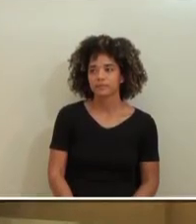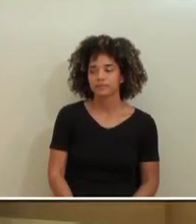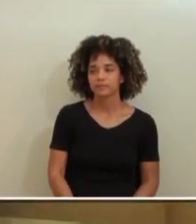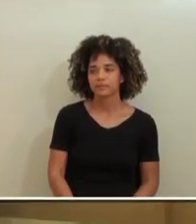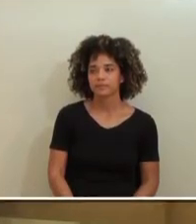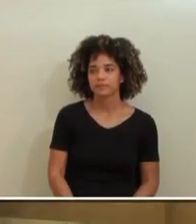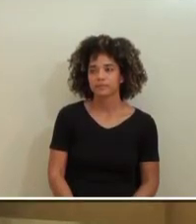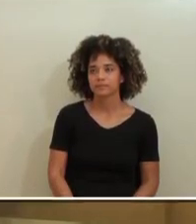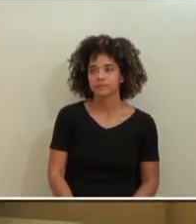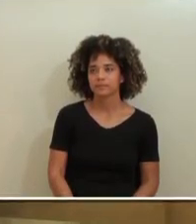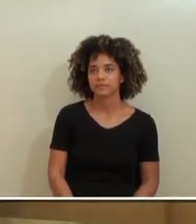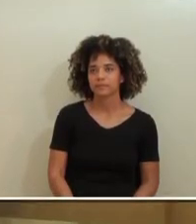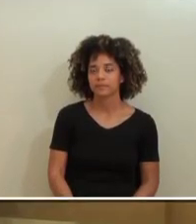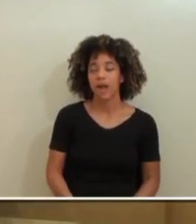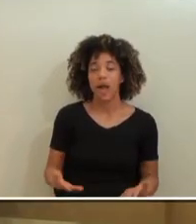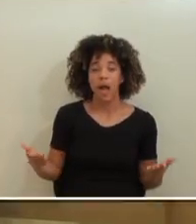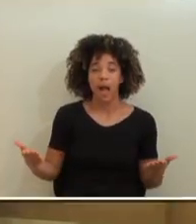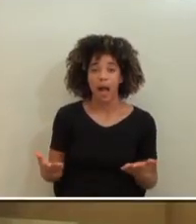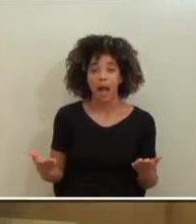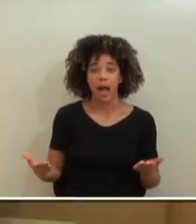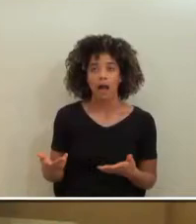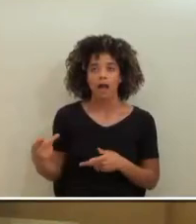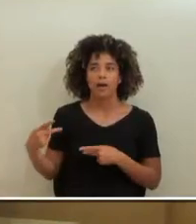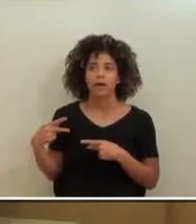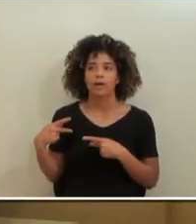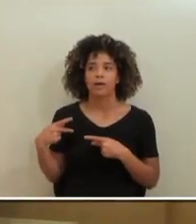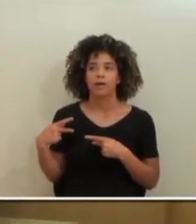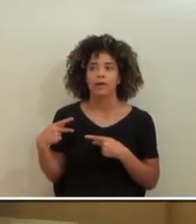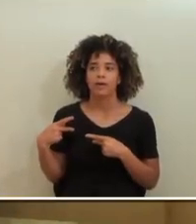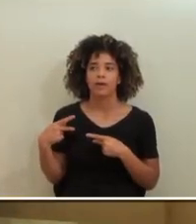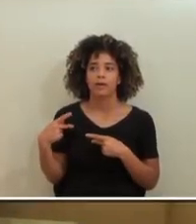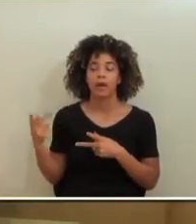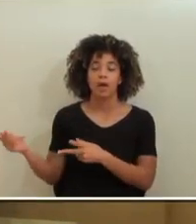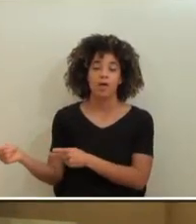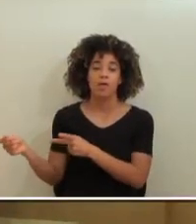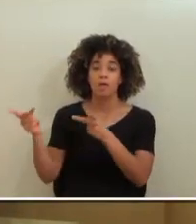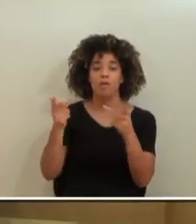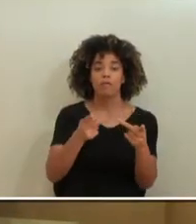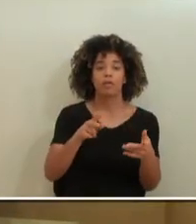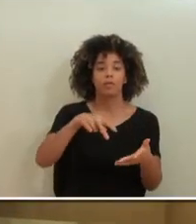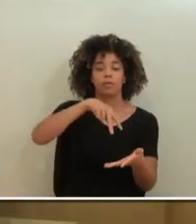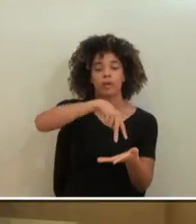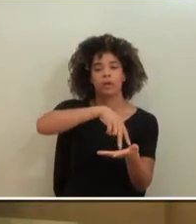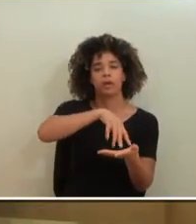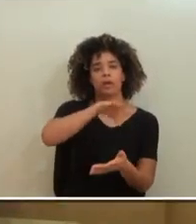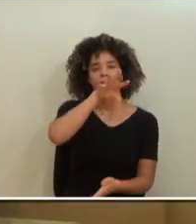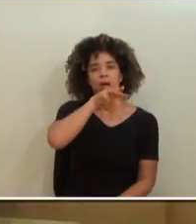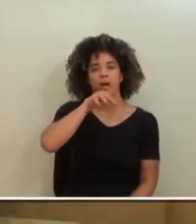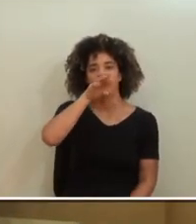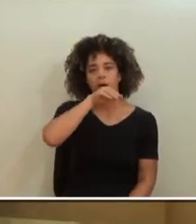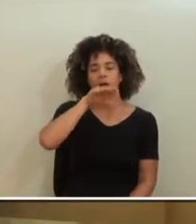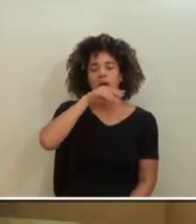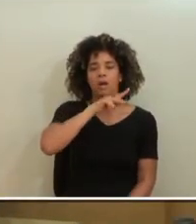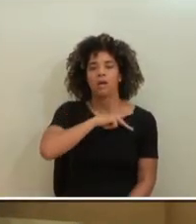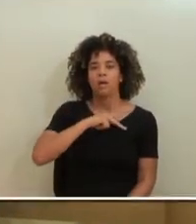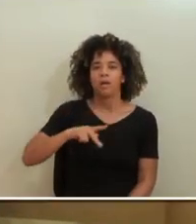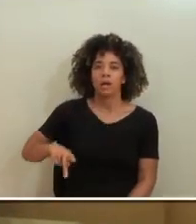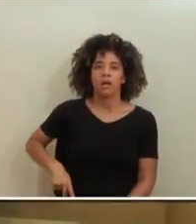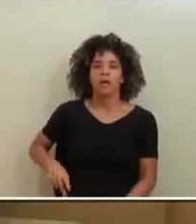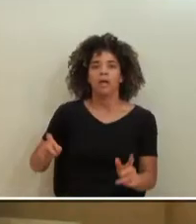Neste momento, convido para que faça uso da tribuna o senhor Rosano Ourix, diretor-presidente da União dos Escoteiros do Brasil.